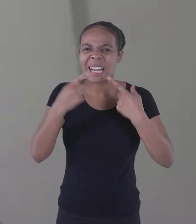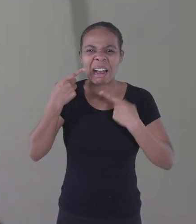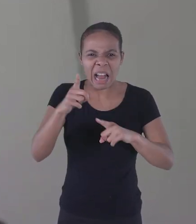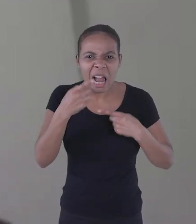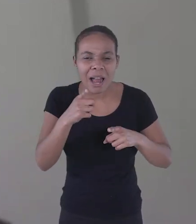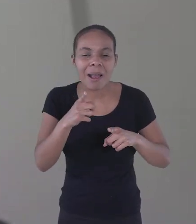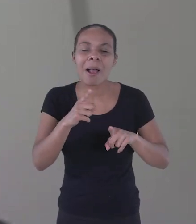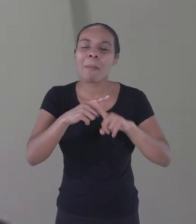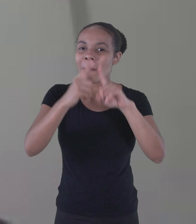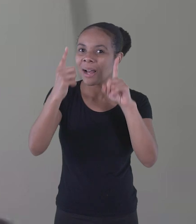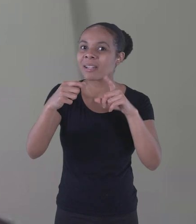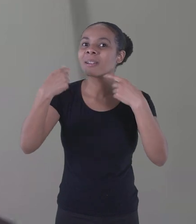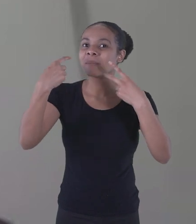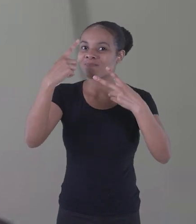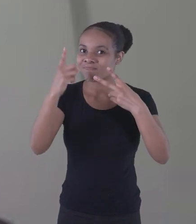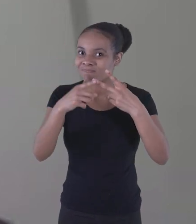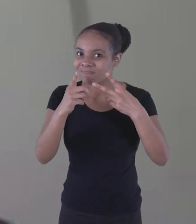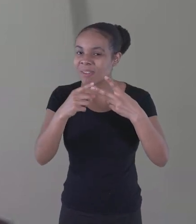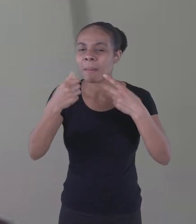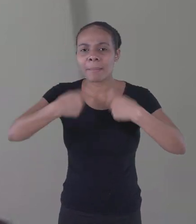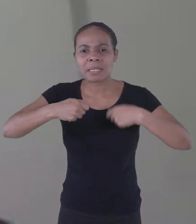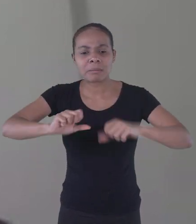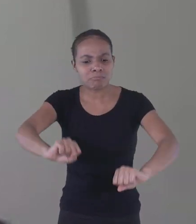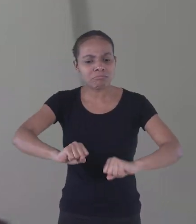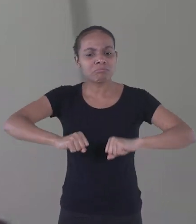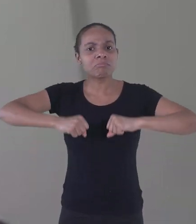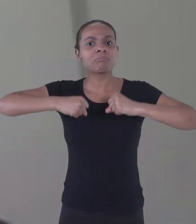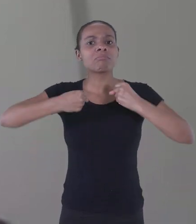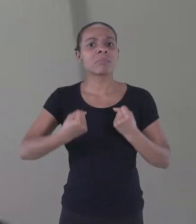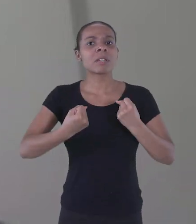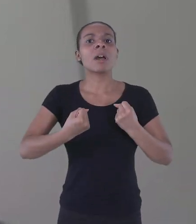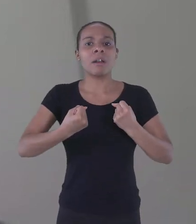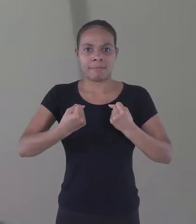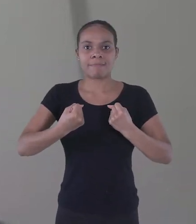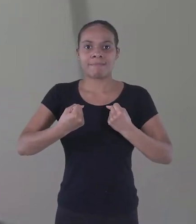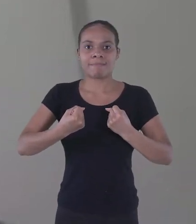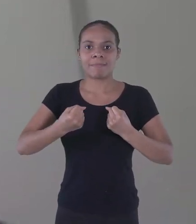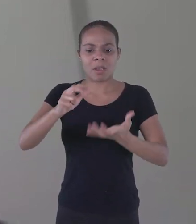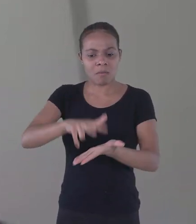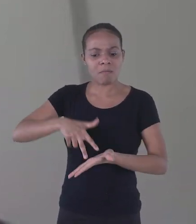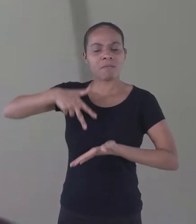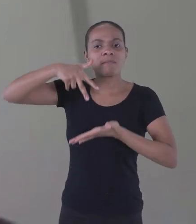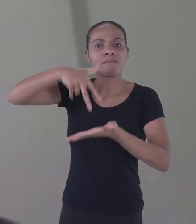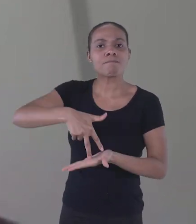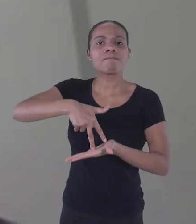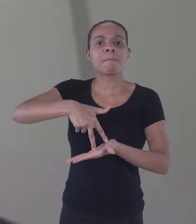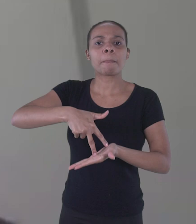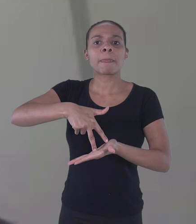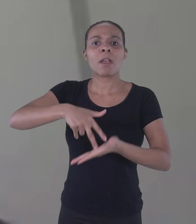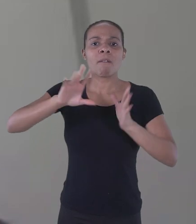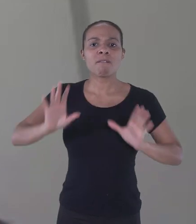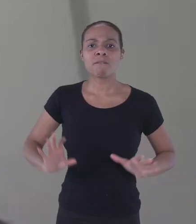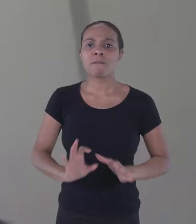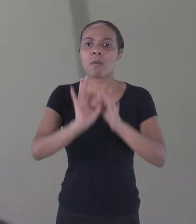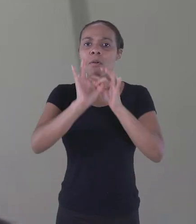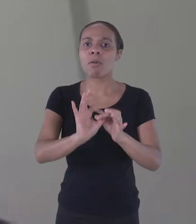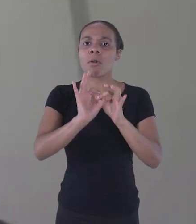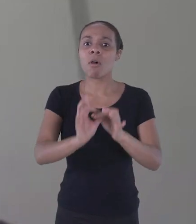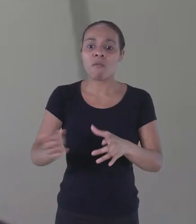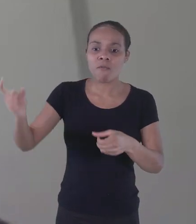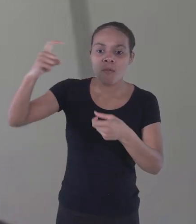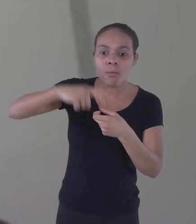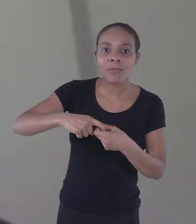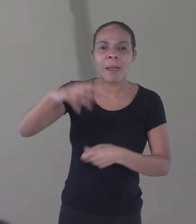empenhar para mudar, redemocratizar novamente esse país, voltar a ser um